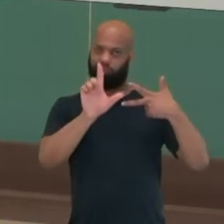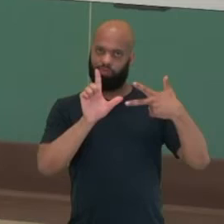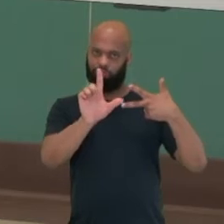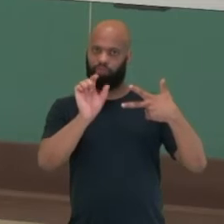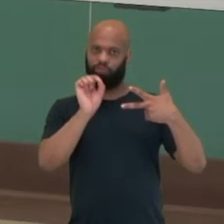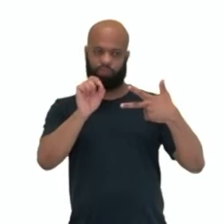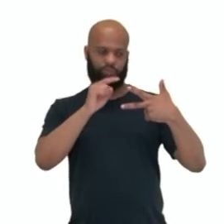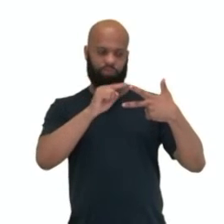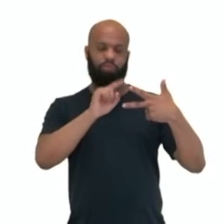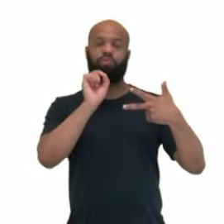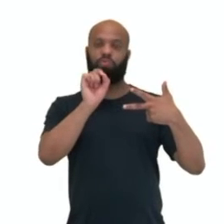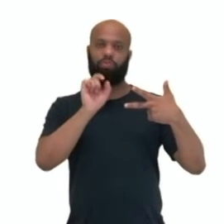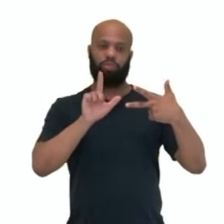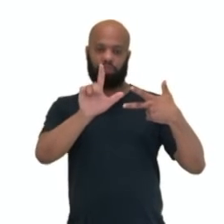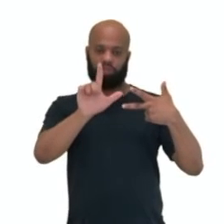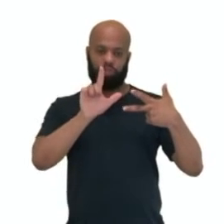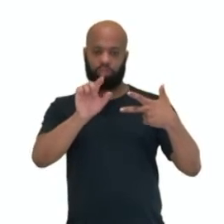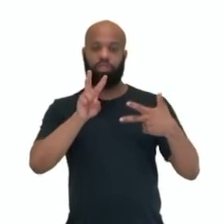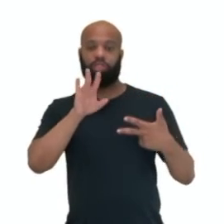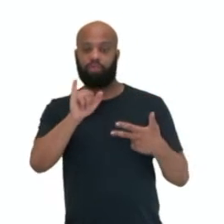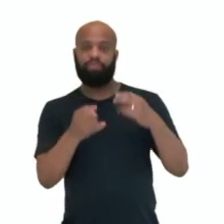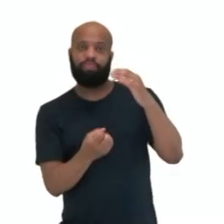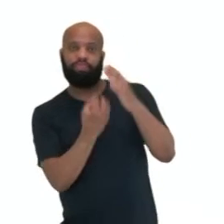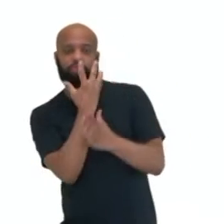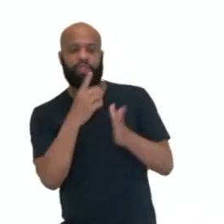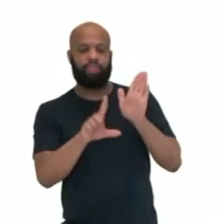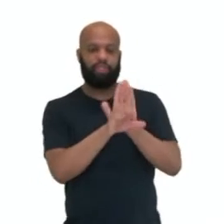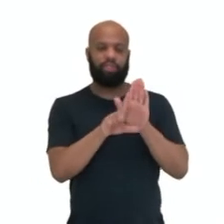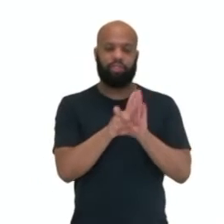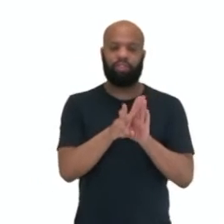legislativo tem como função elaborar leis para